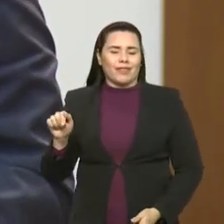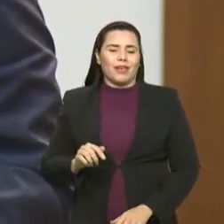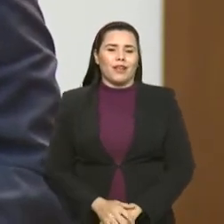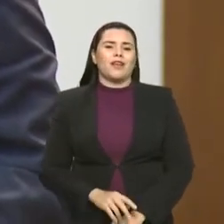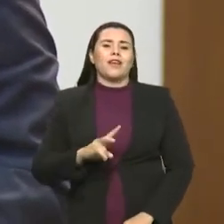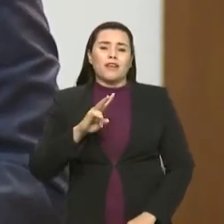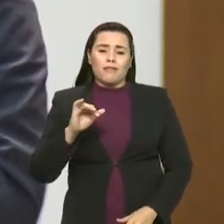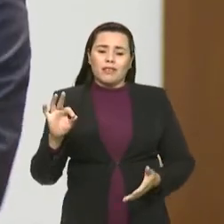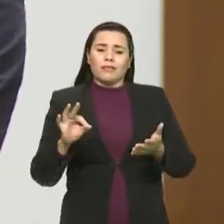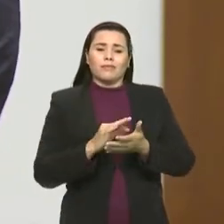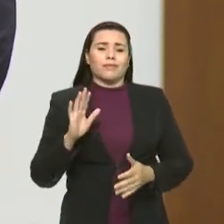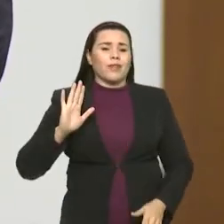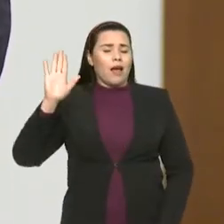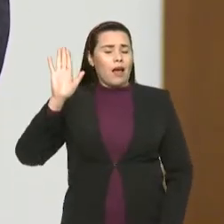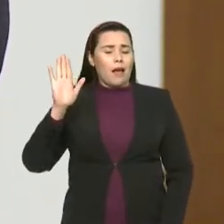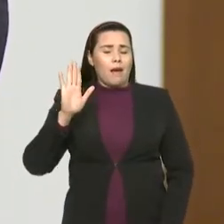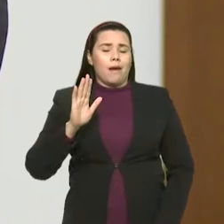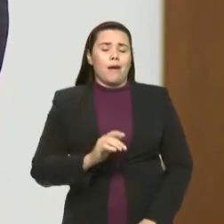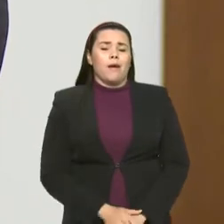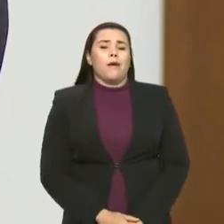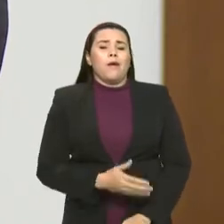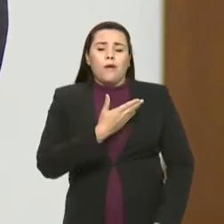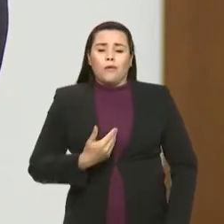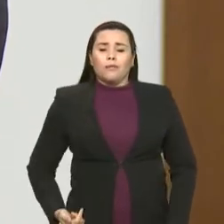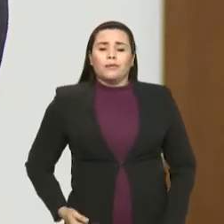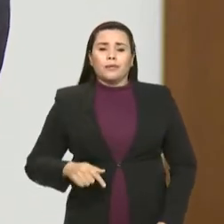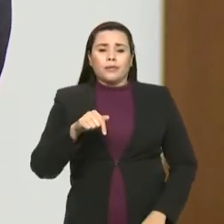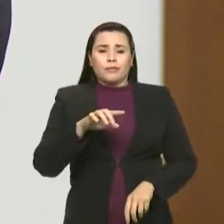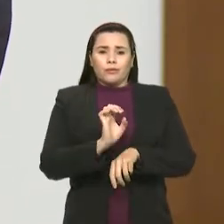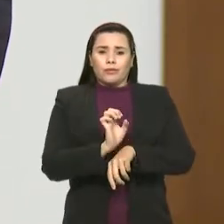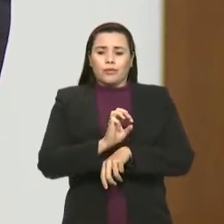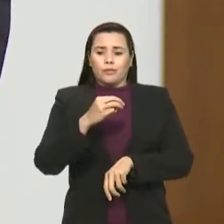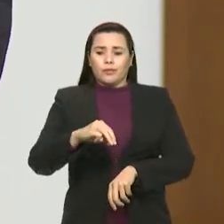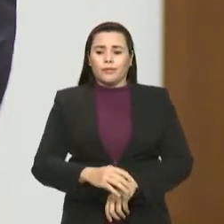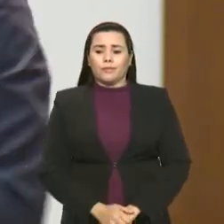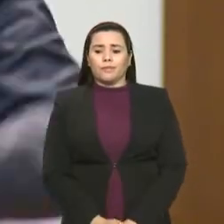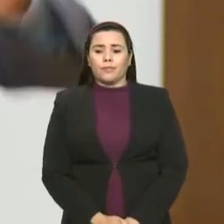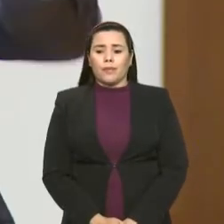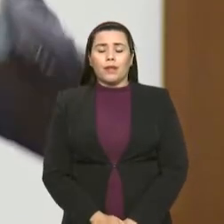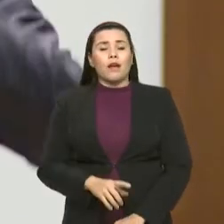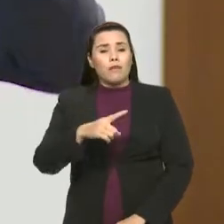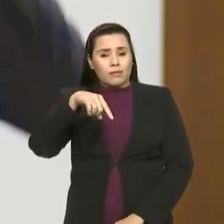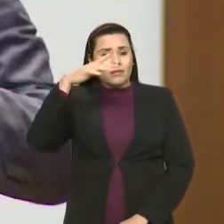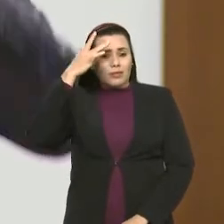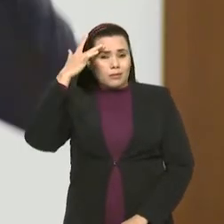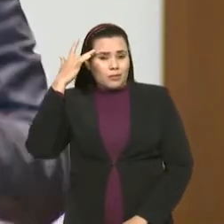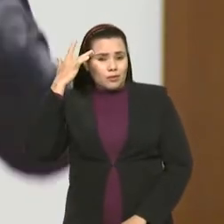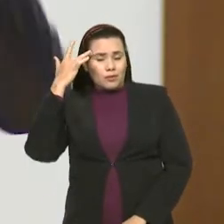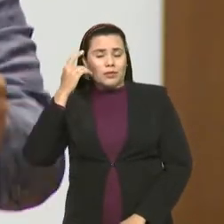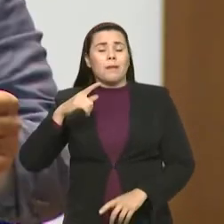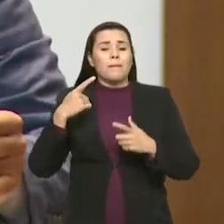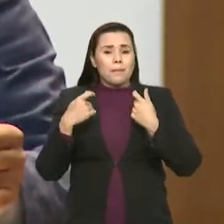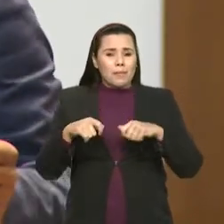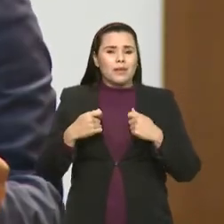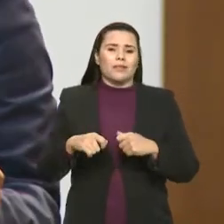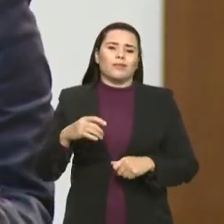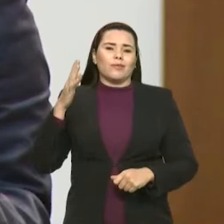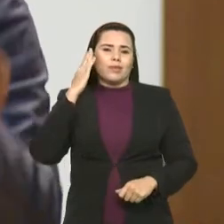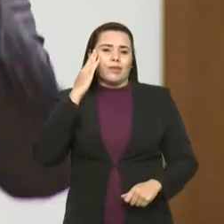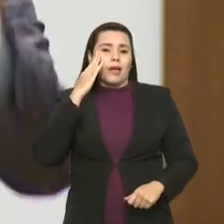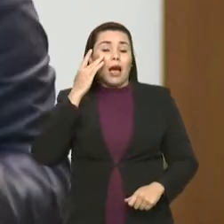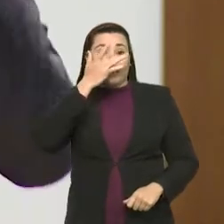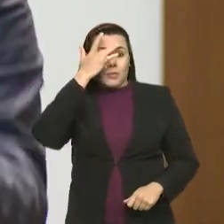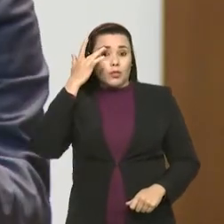do estado do Maranhão. E é tão importante destacar isso, que as pessoas precisam compreender que as pessoas que conhecem o Dr. Laésio